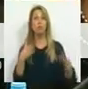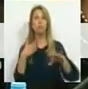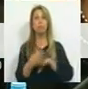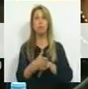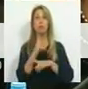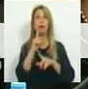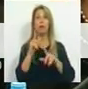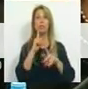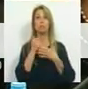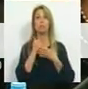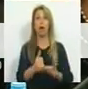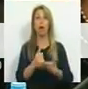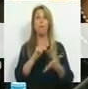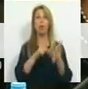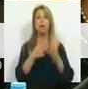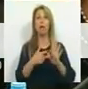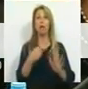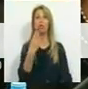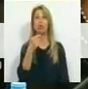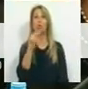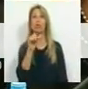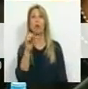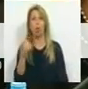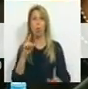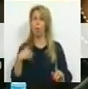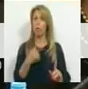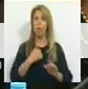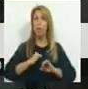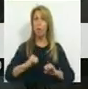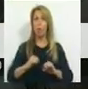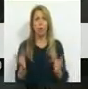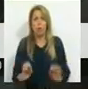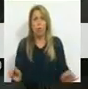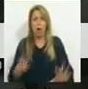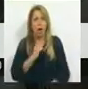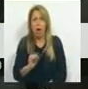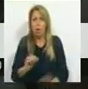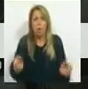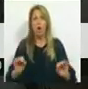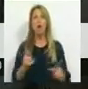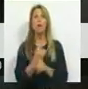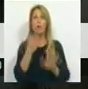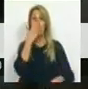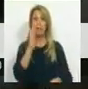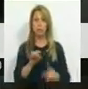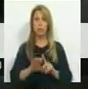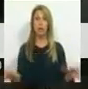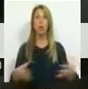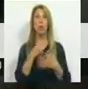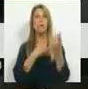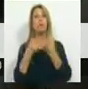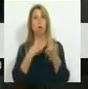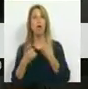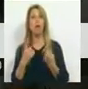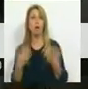UTAL. Nós não nos opusemos. Não nos opusemos, em primeiro lugar, porque a nossa postura, a nossa atitude nesta comissão de inquérito é